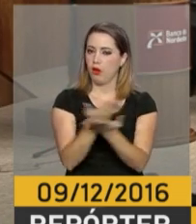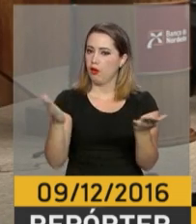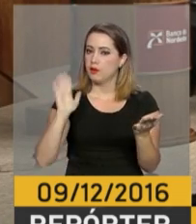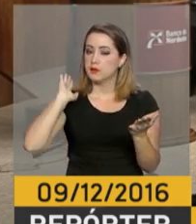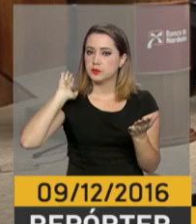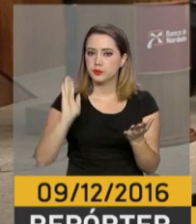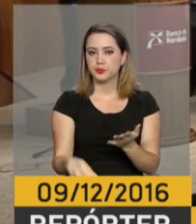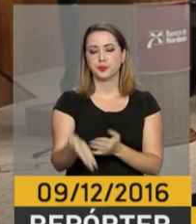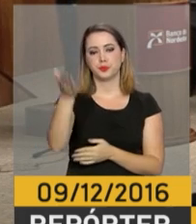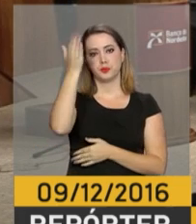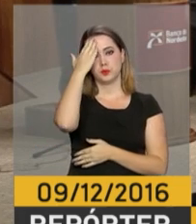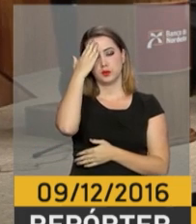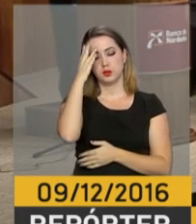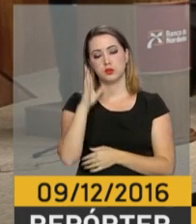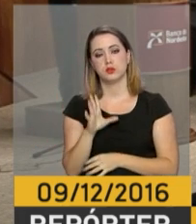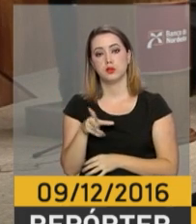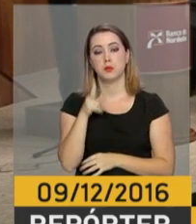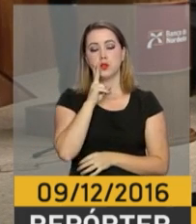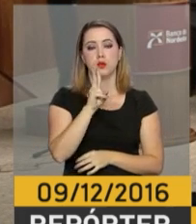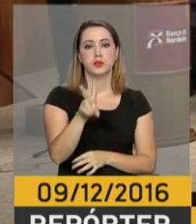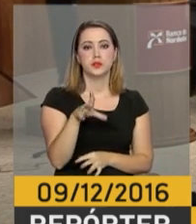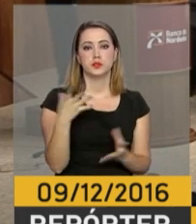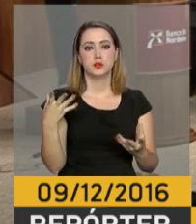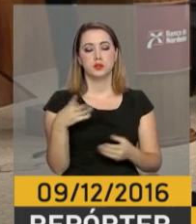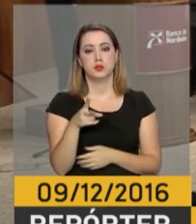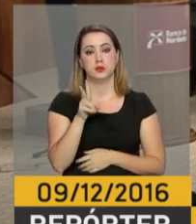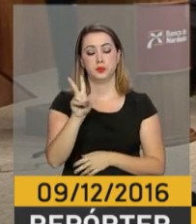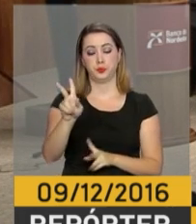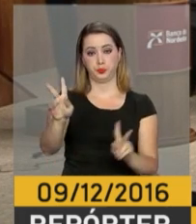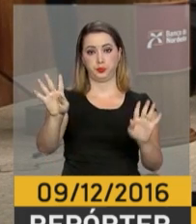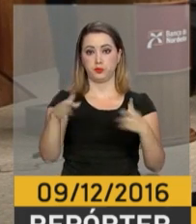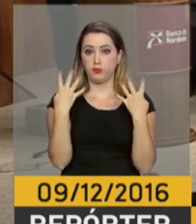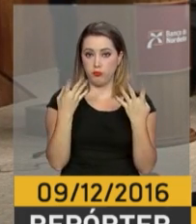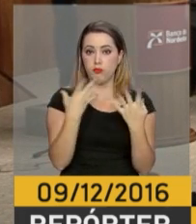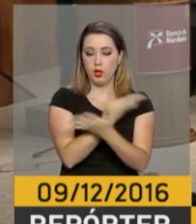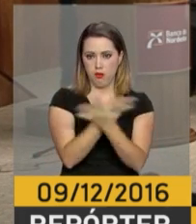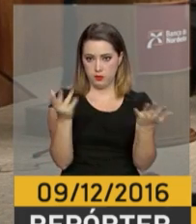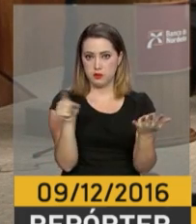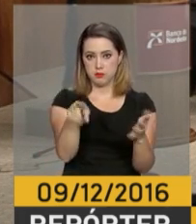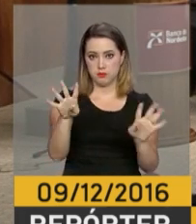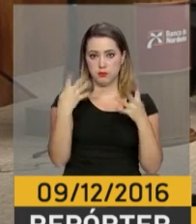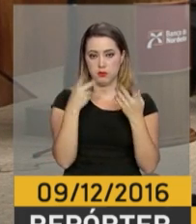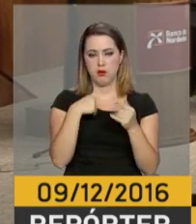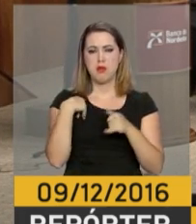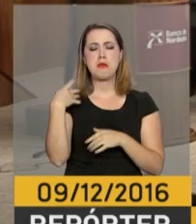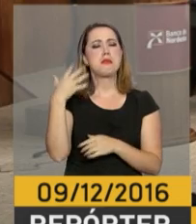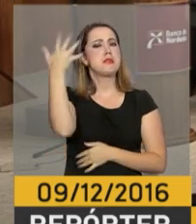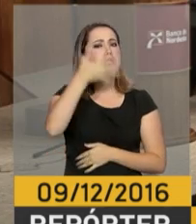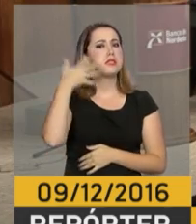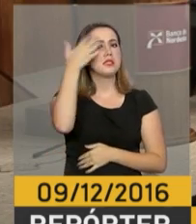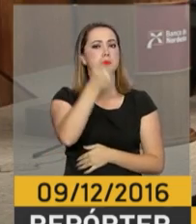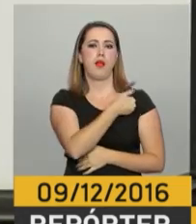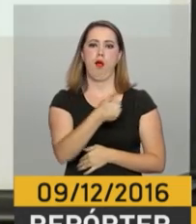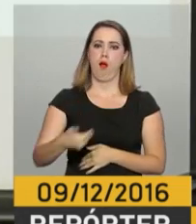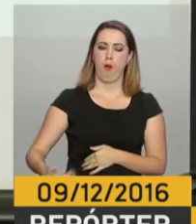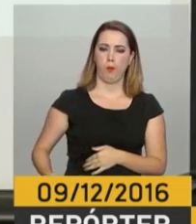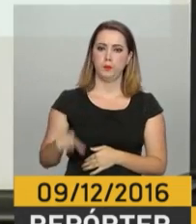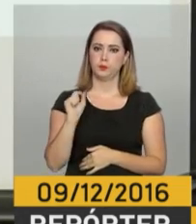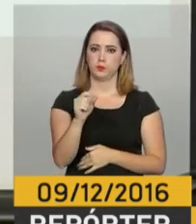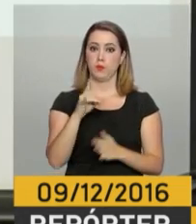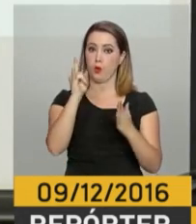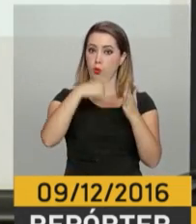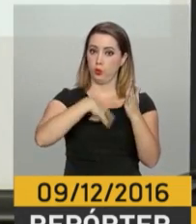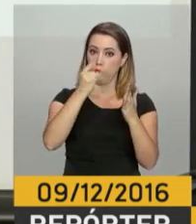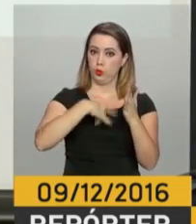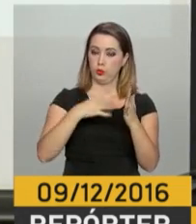eu vou aproveitar os ouvidos atentos aqui, viu, governador, para fazer uma certa esclarecimento do governo, né? O documento que